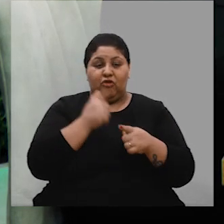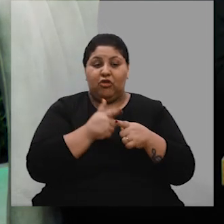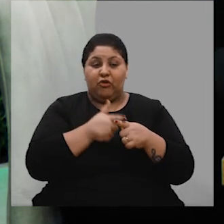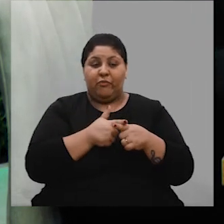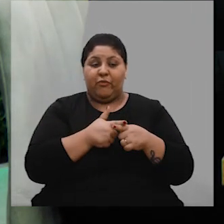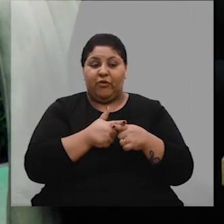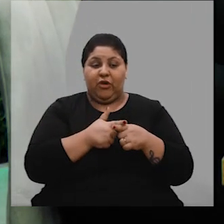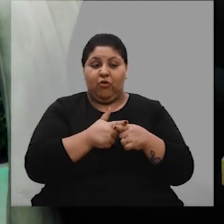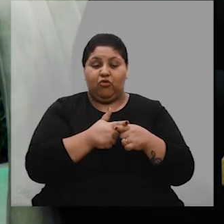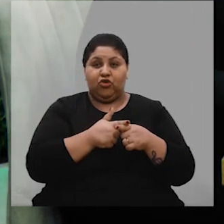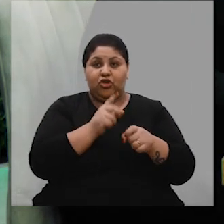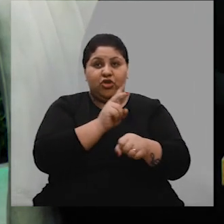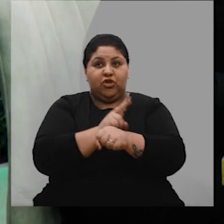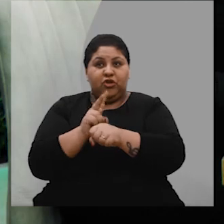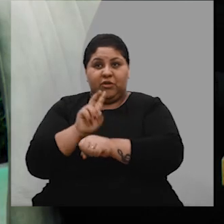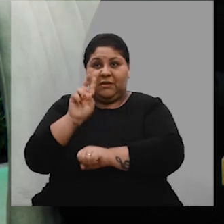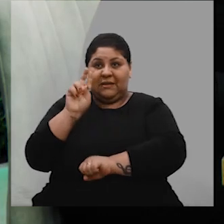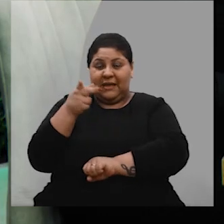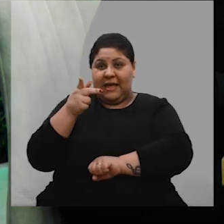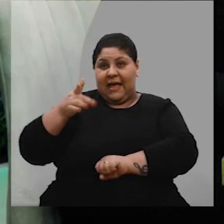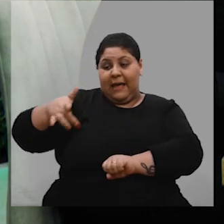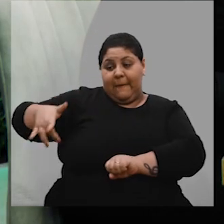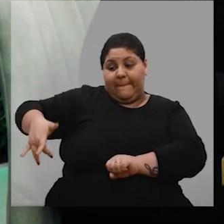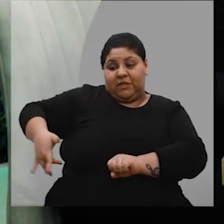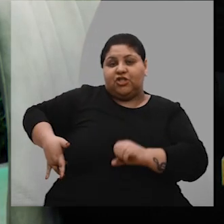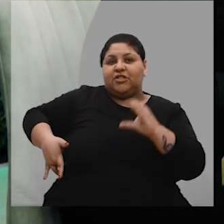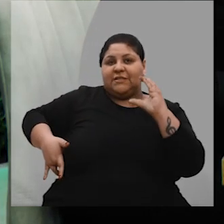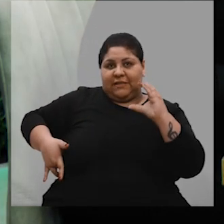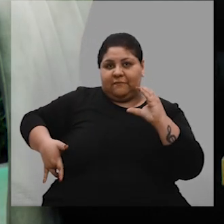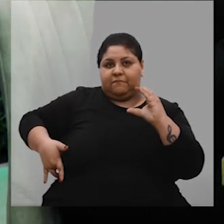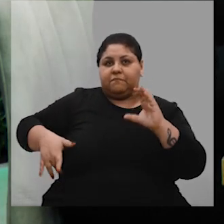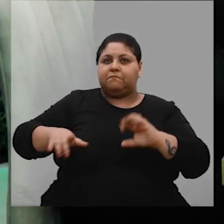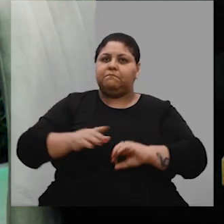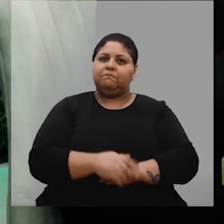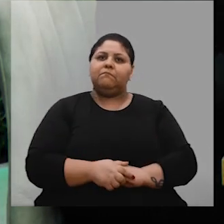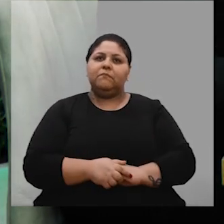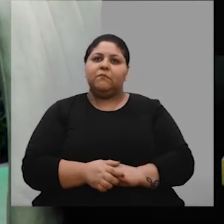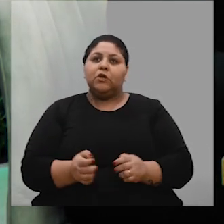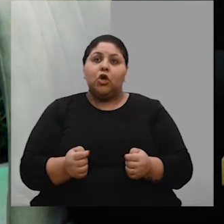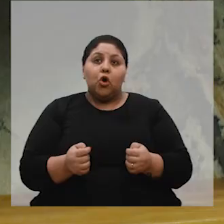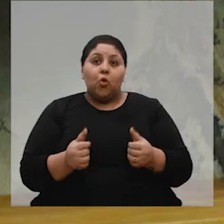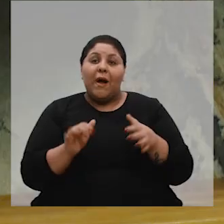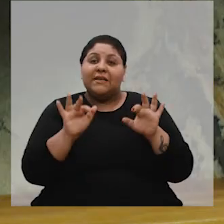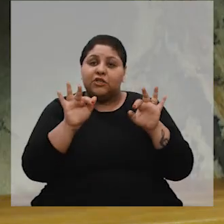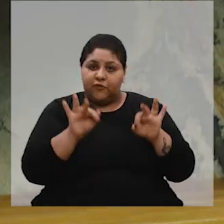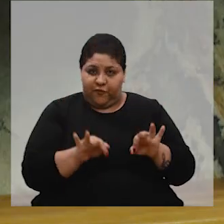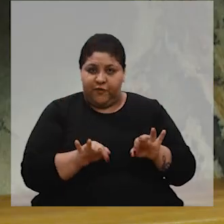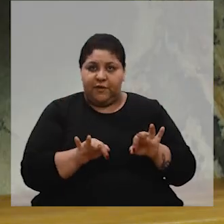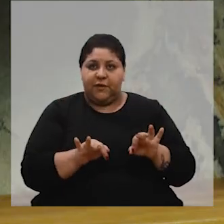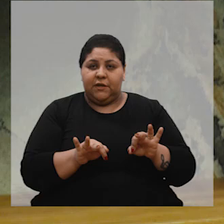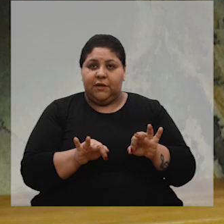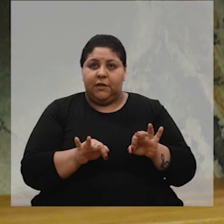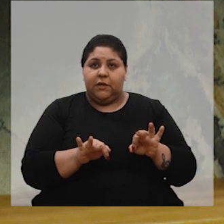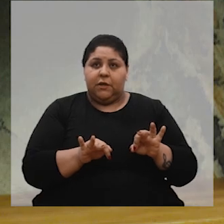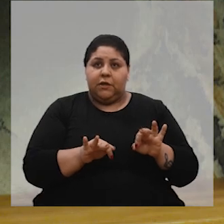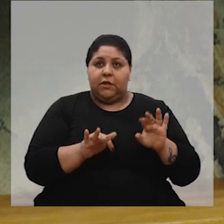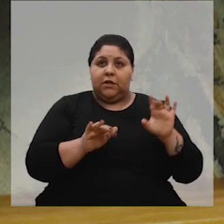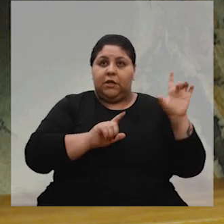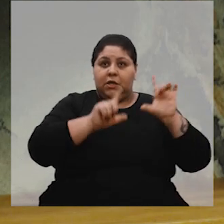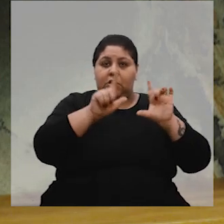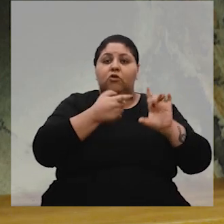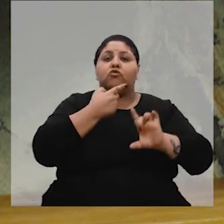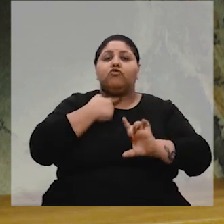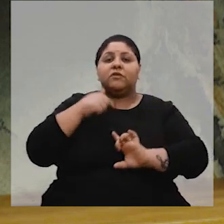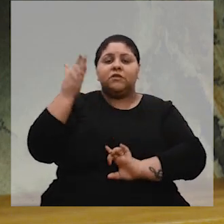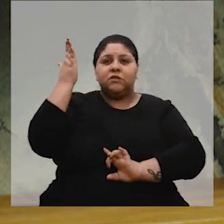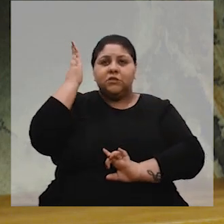porquê hoje em dia não tratar a hepatite C, né? Com certeza. A gente está quase se encaminhando para a reta final do nosso programa e eu